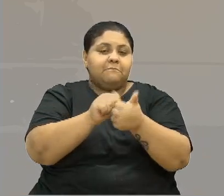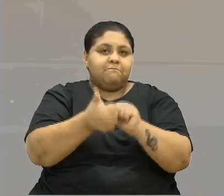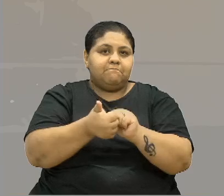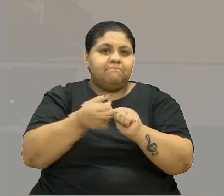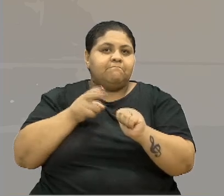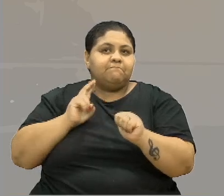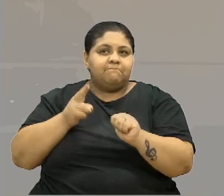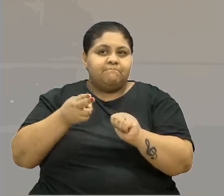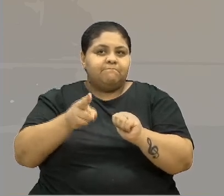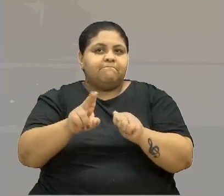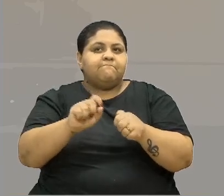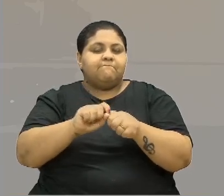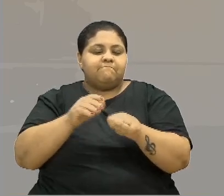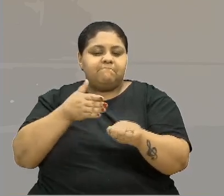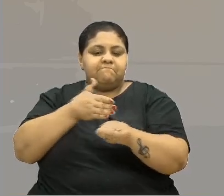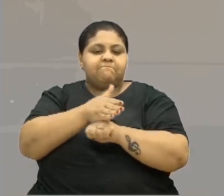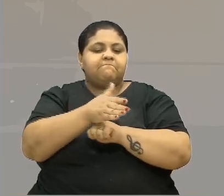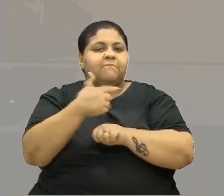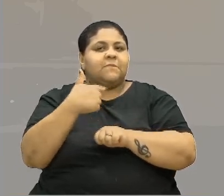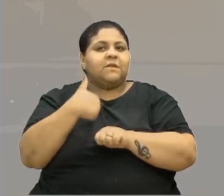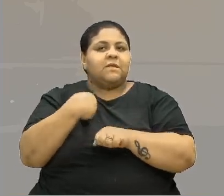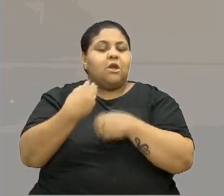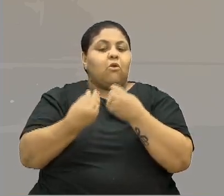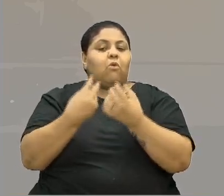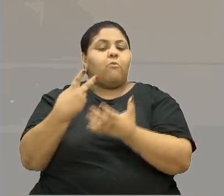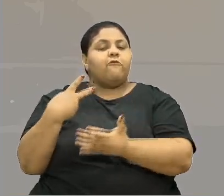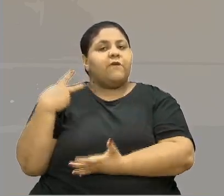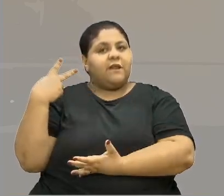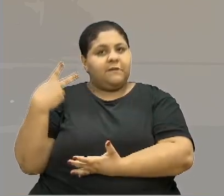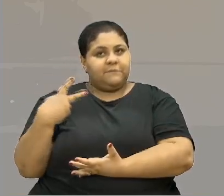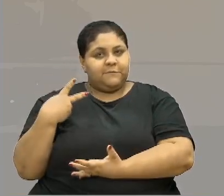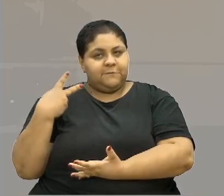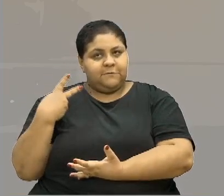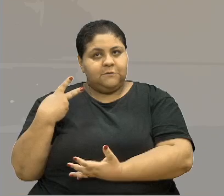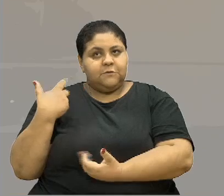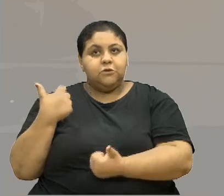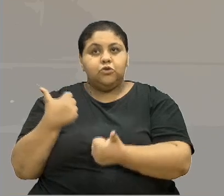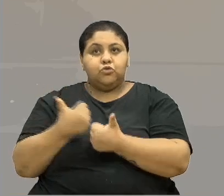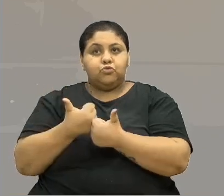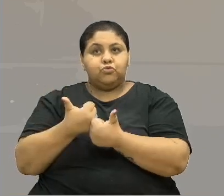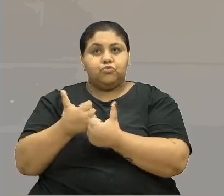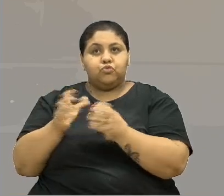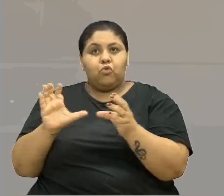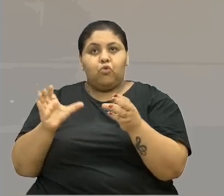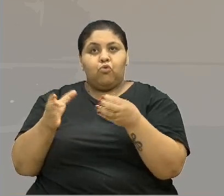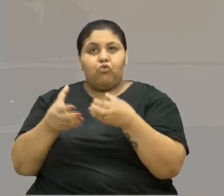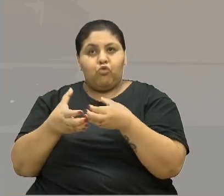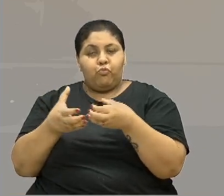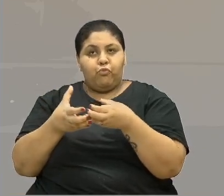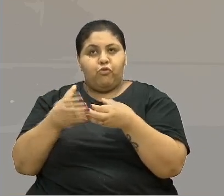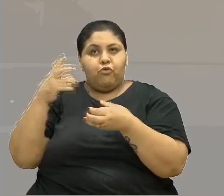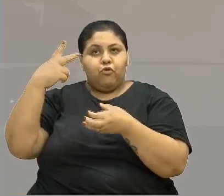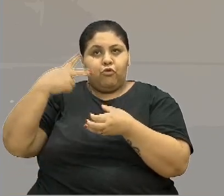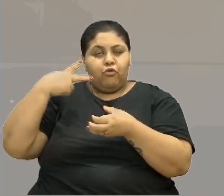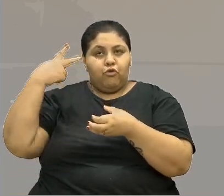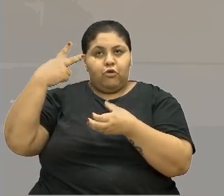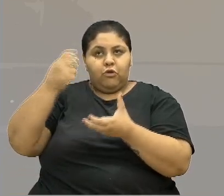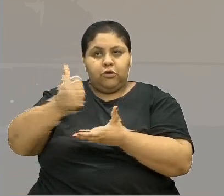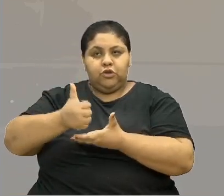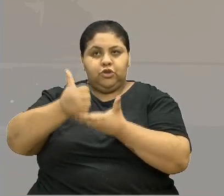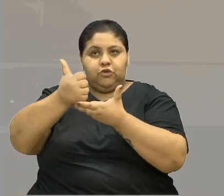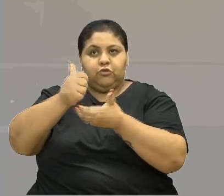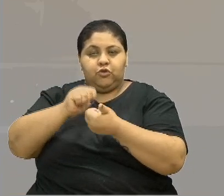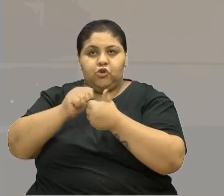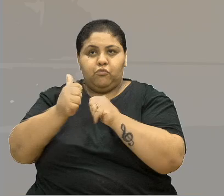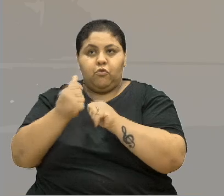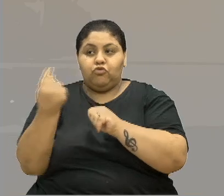sempre fez parte, e eu, como vereador, através da Frente parlamentar de apoio ao esporte